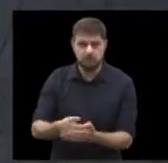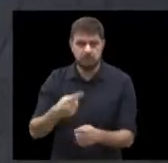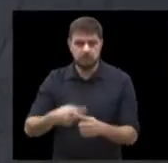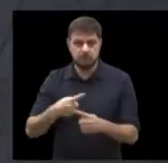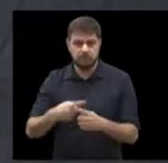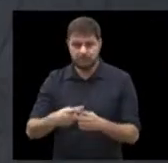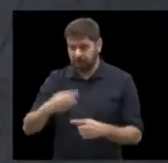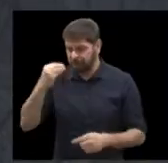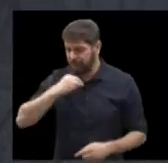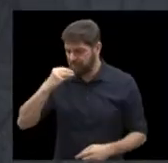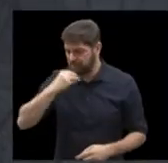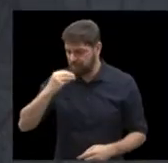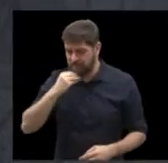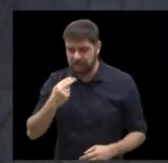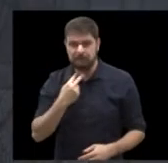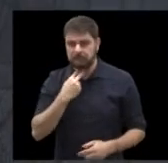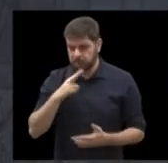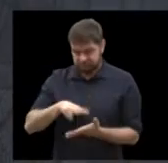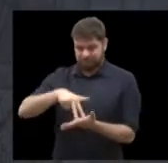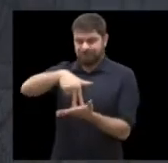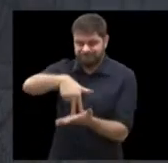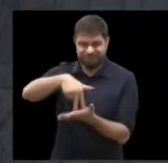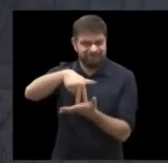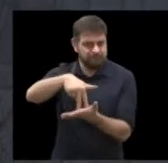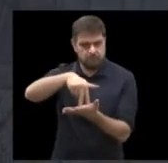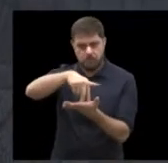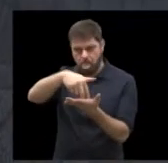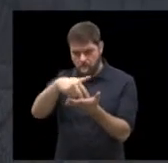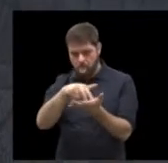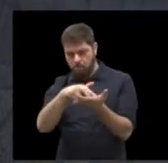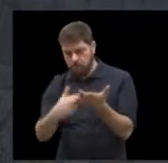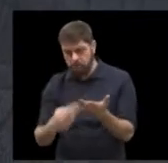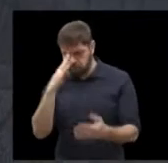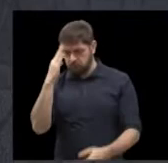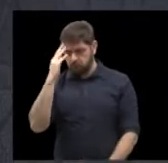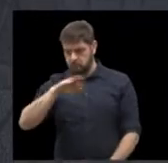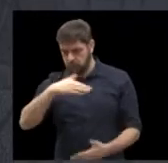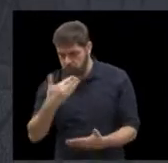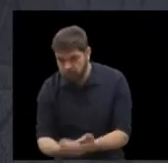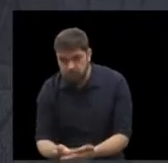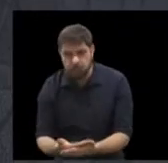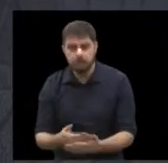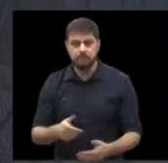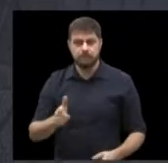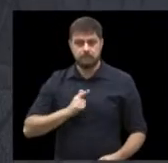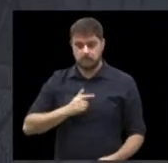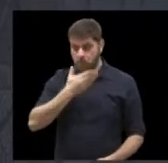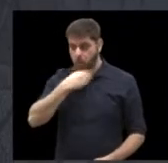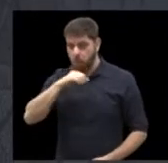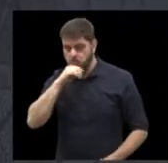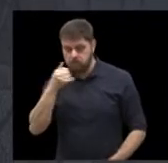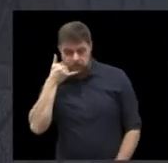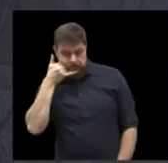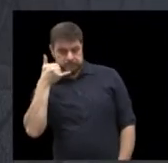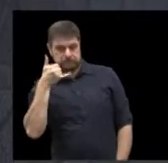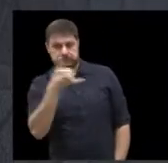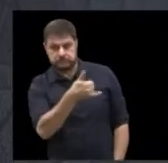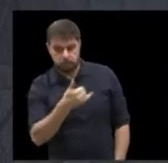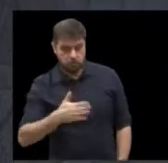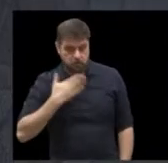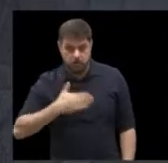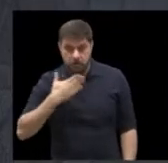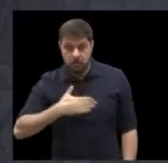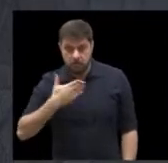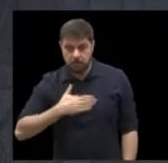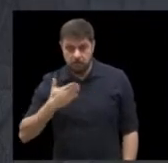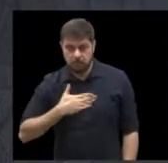osso. Exatamente, perdendo força e tal. Daí o pai, conhecido, ligou, ficou assustado,